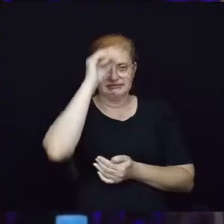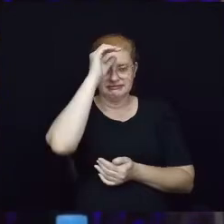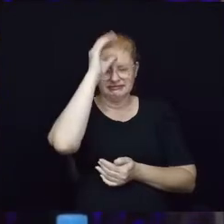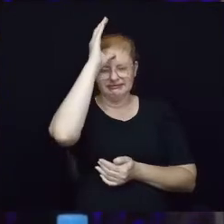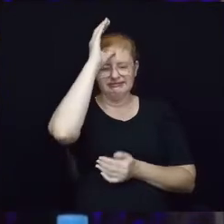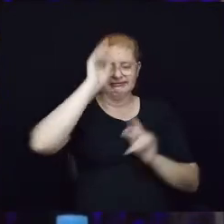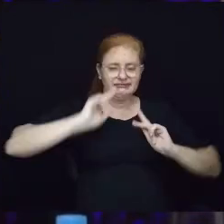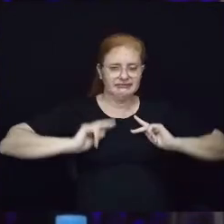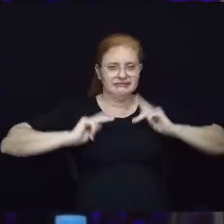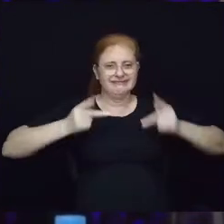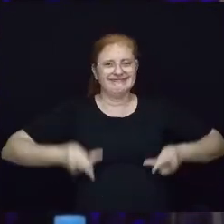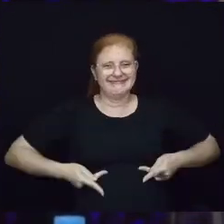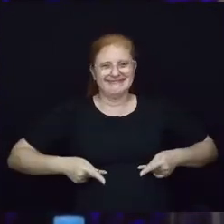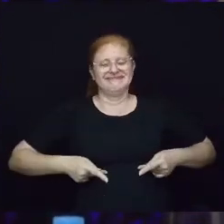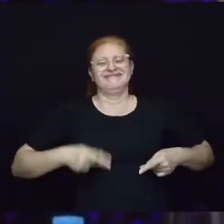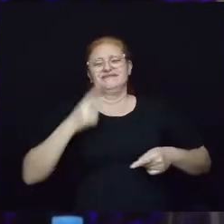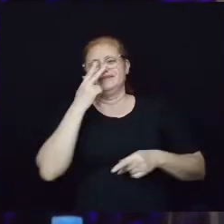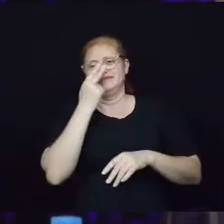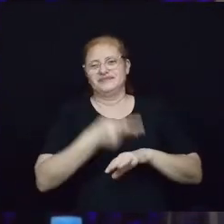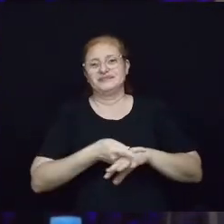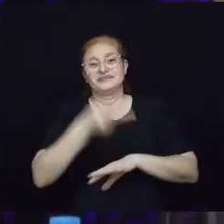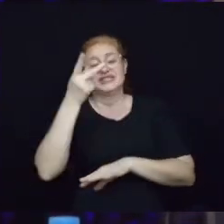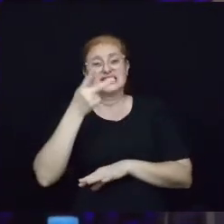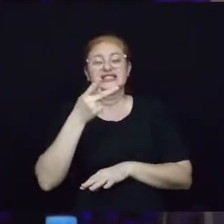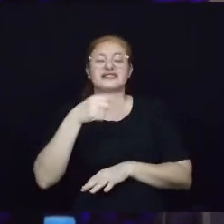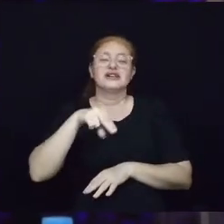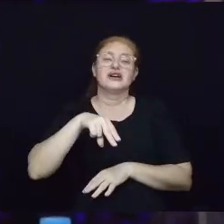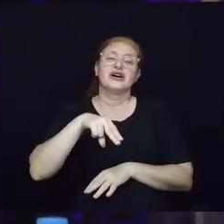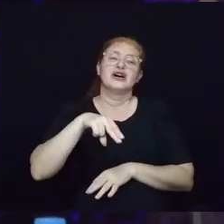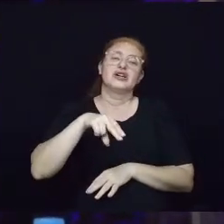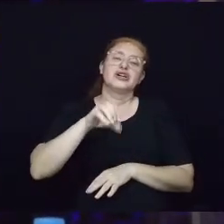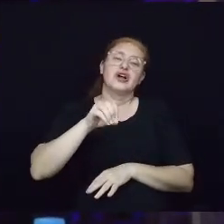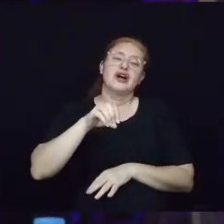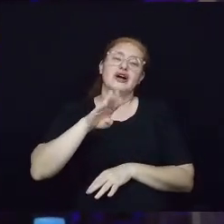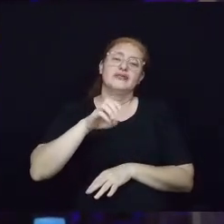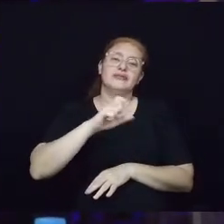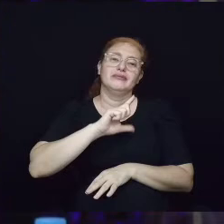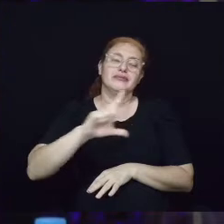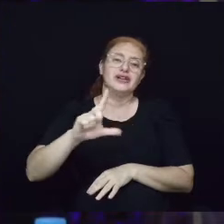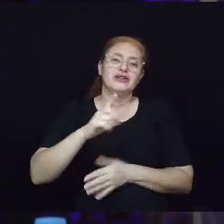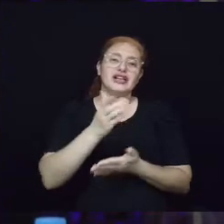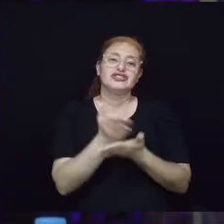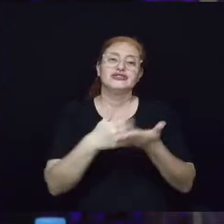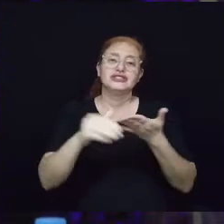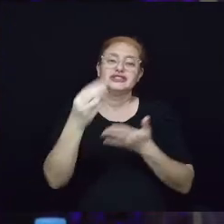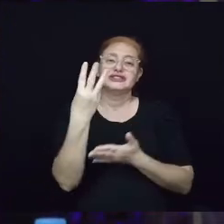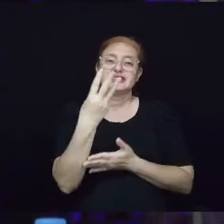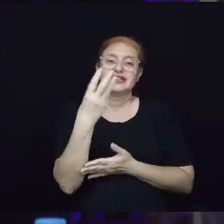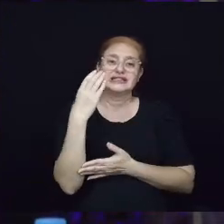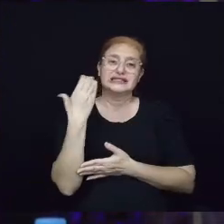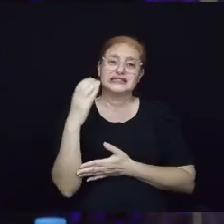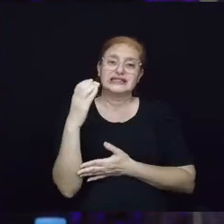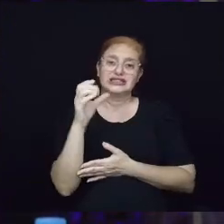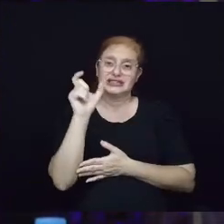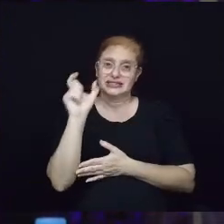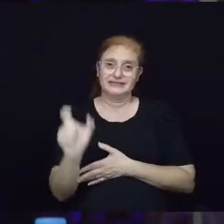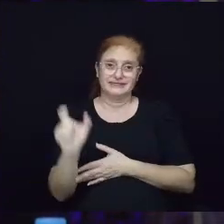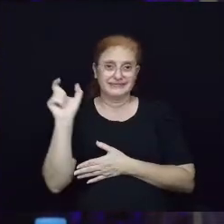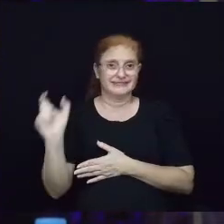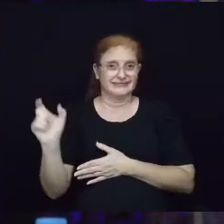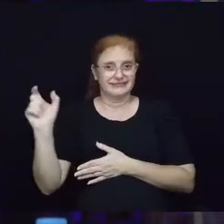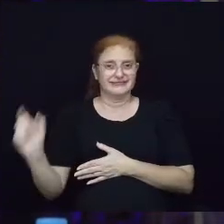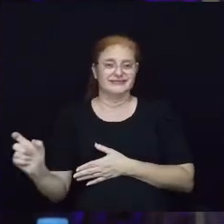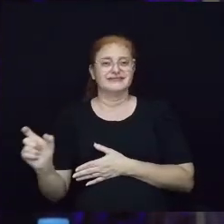conhecimento humano, do Prêmio Nobel de Física ser dividido entre 3 cientistas, que o estudo era a teoria de